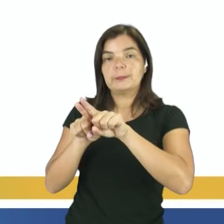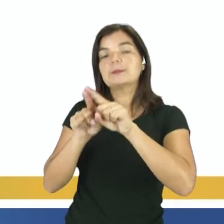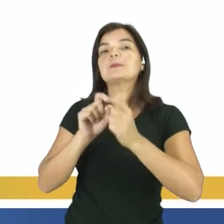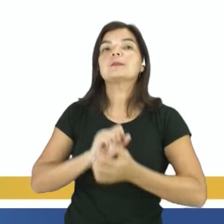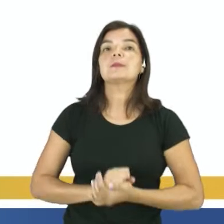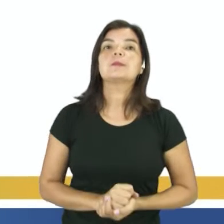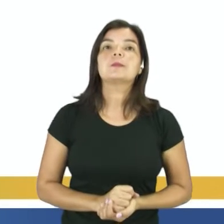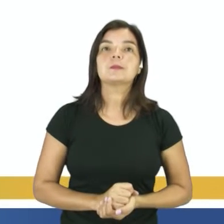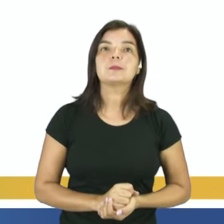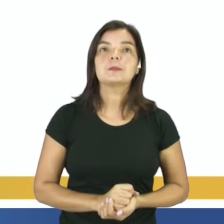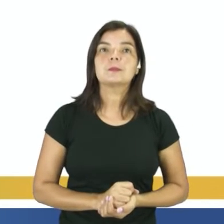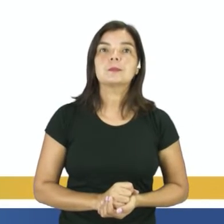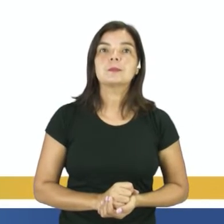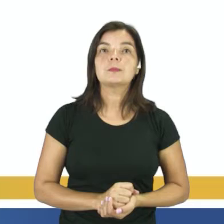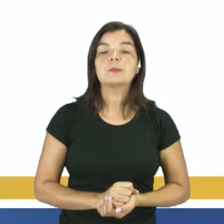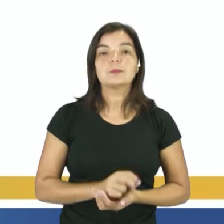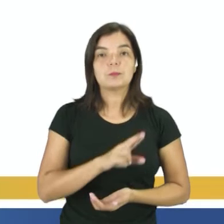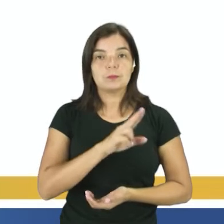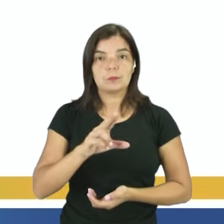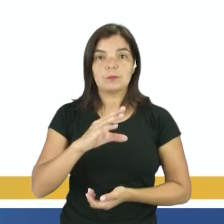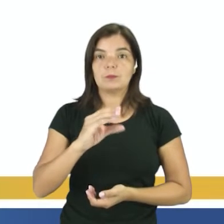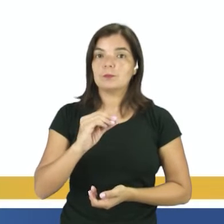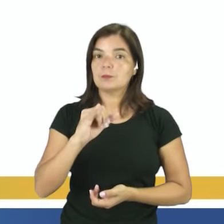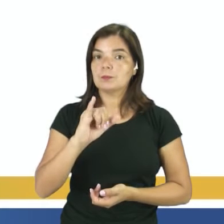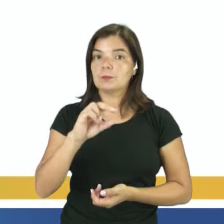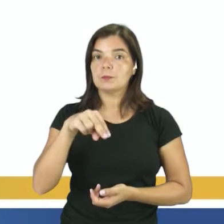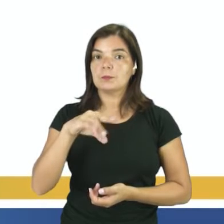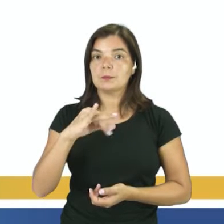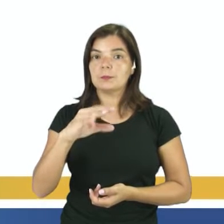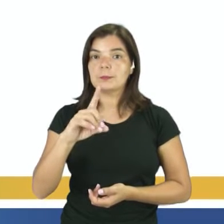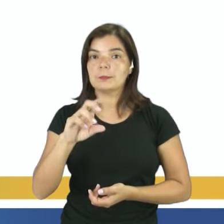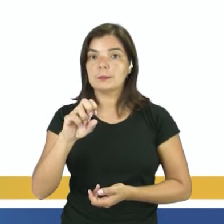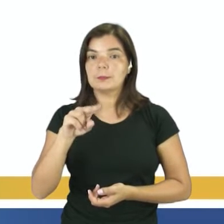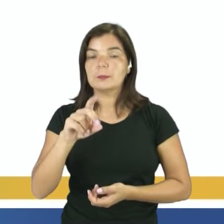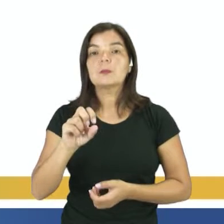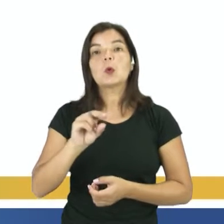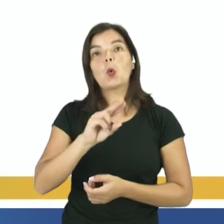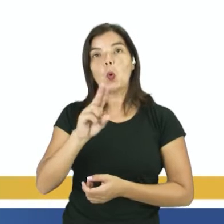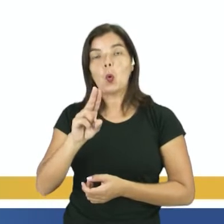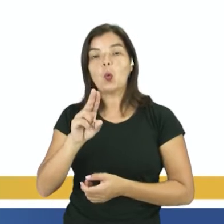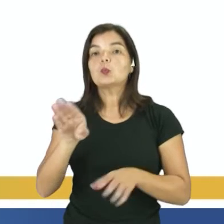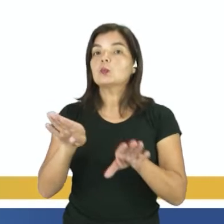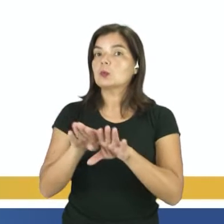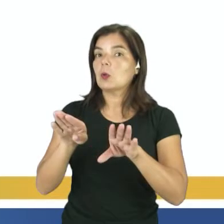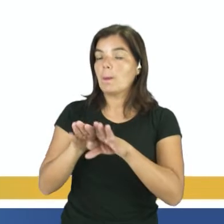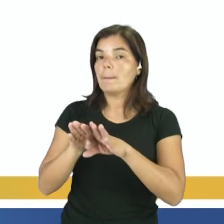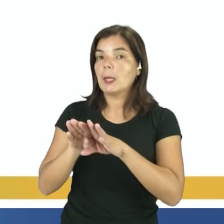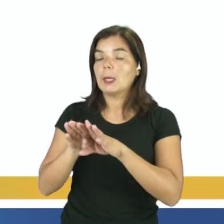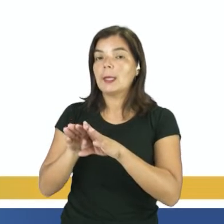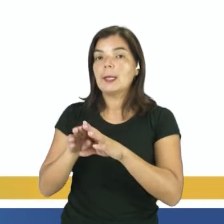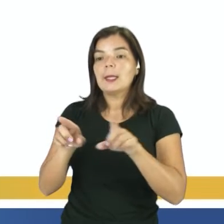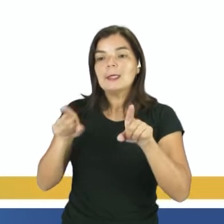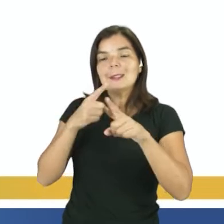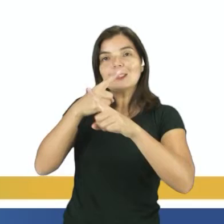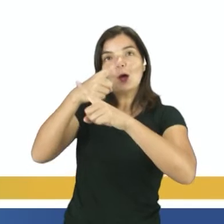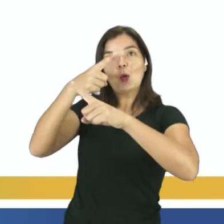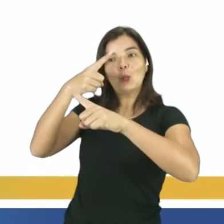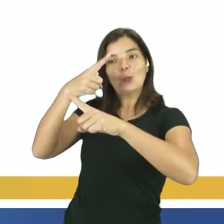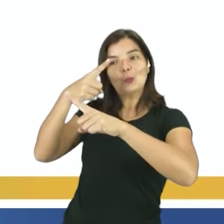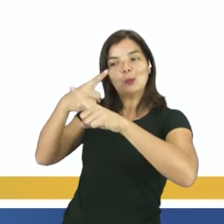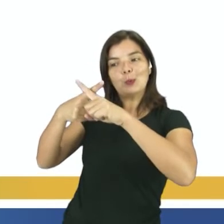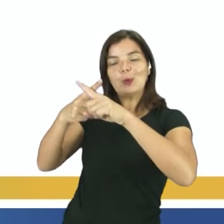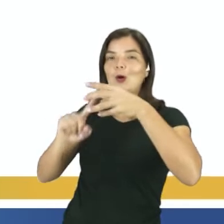sobrepostas. E aqui são retas coincidentes. E elas podem ser concorrentes. Nesse caso, elas se tocam em um único